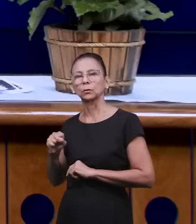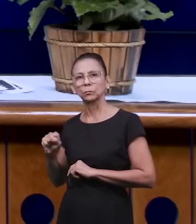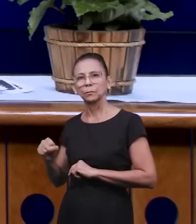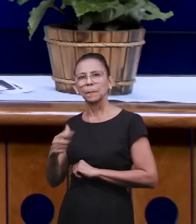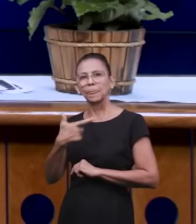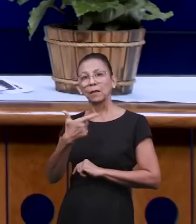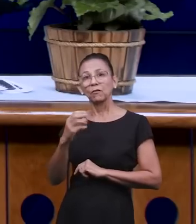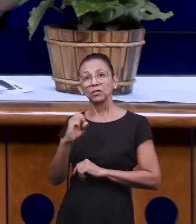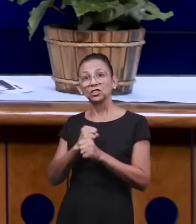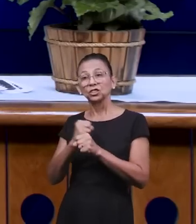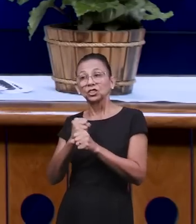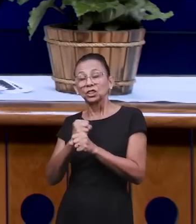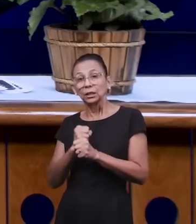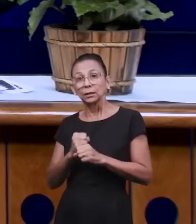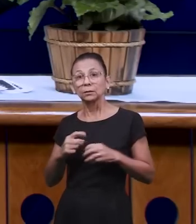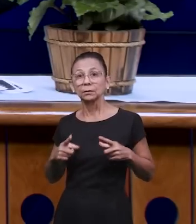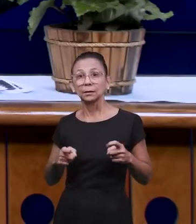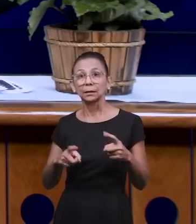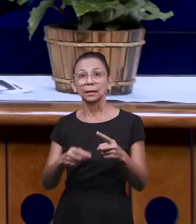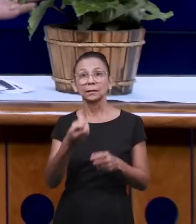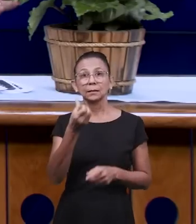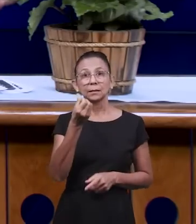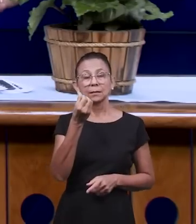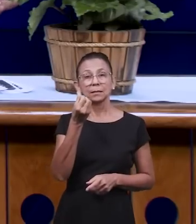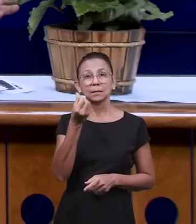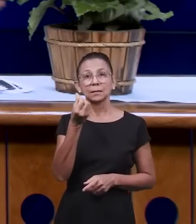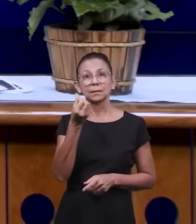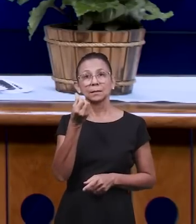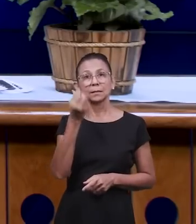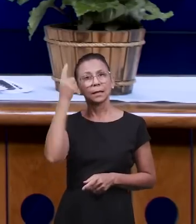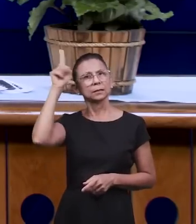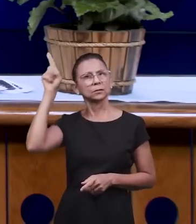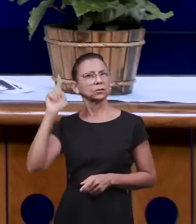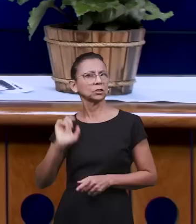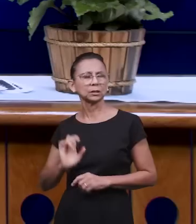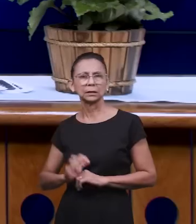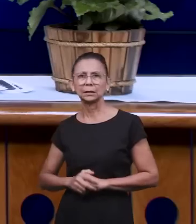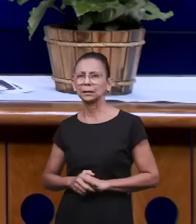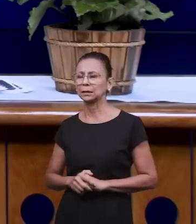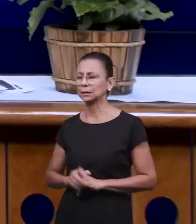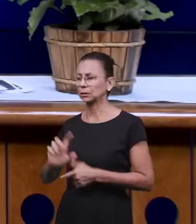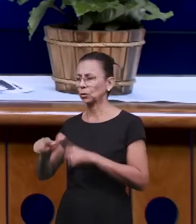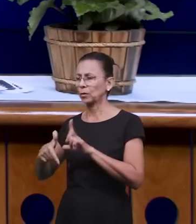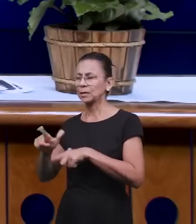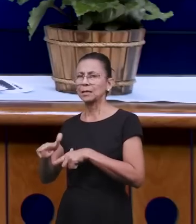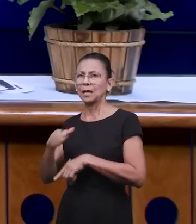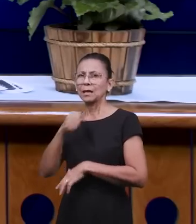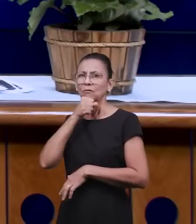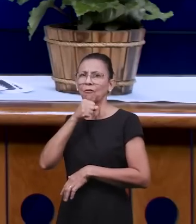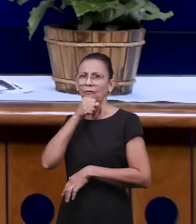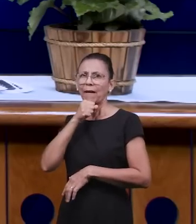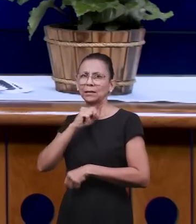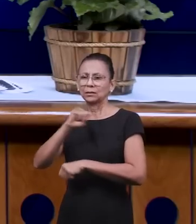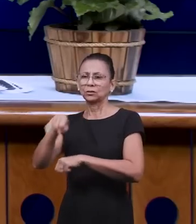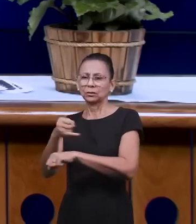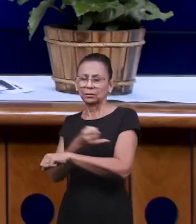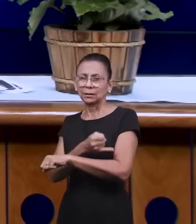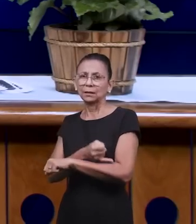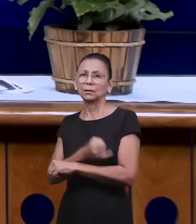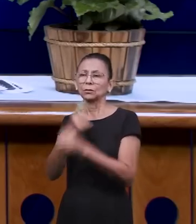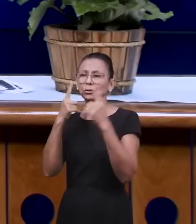interessante que não será possível penetrar nela devido ao nosso exíguo tempo. Mas